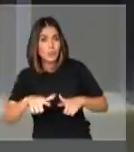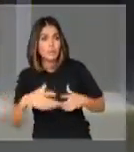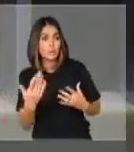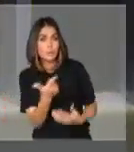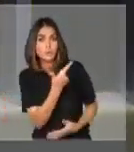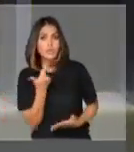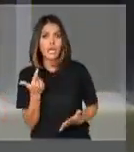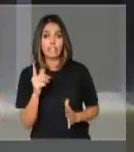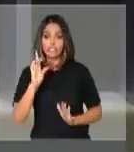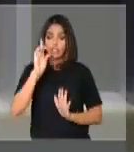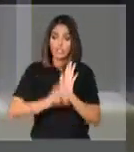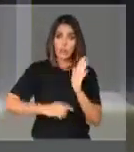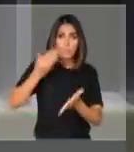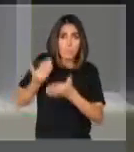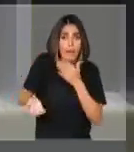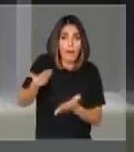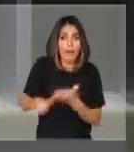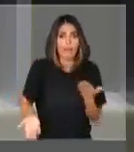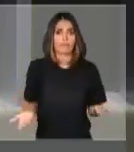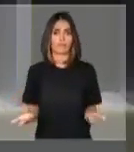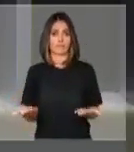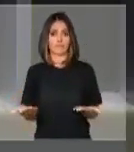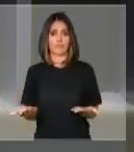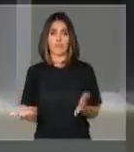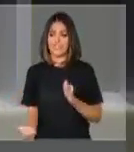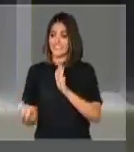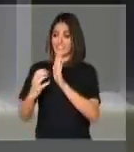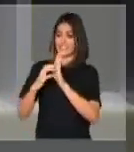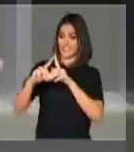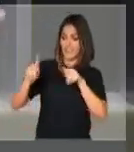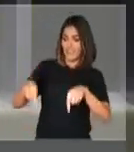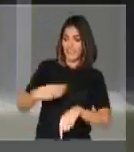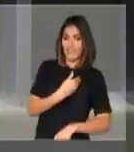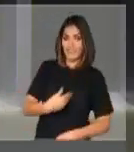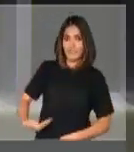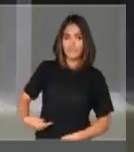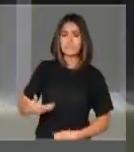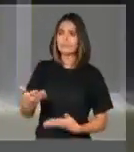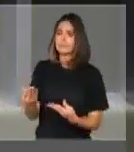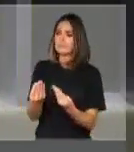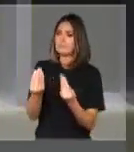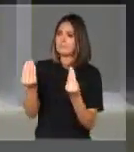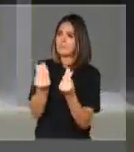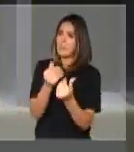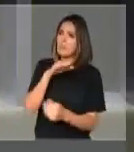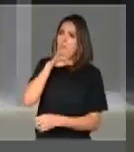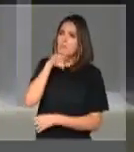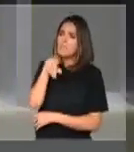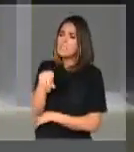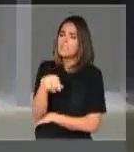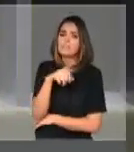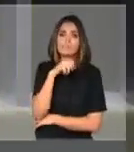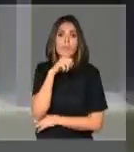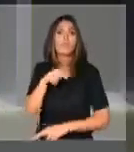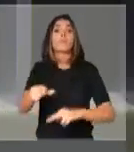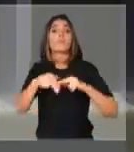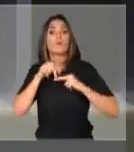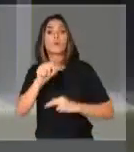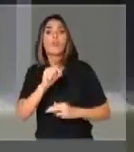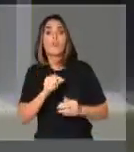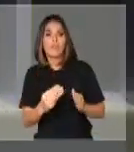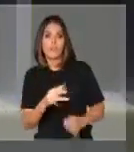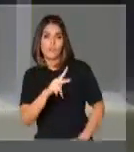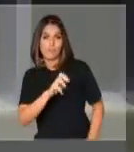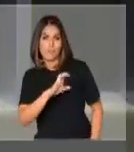seus direitos, onde os serviços públicos estão sendo precarizados, graças à aprovação